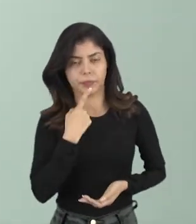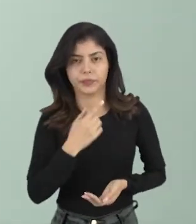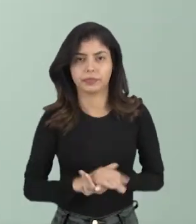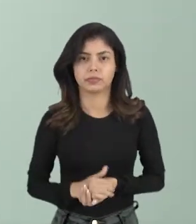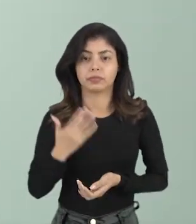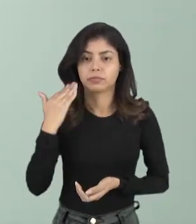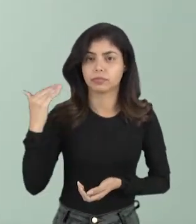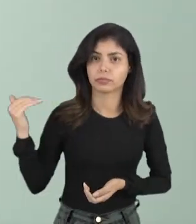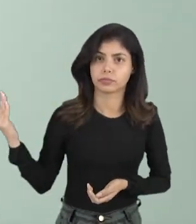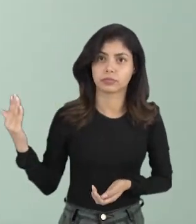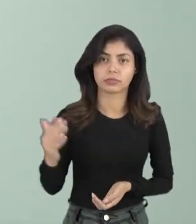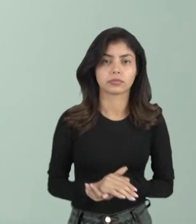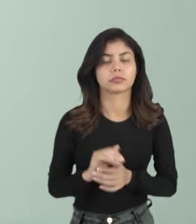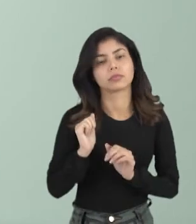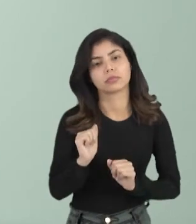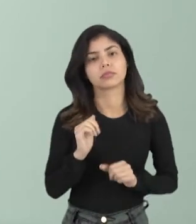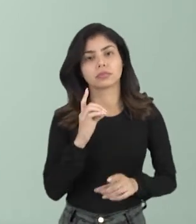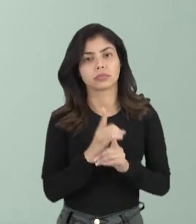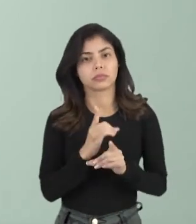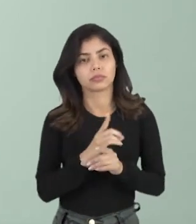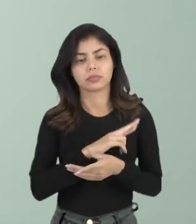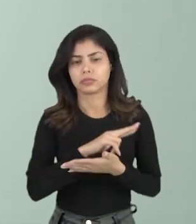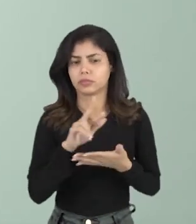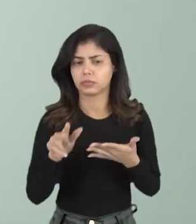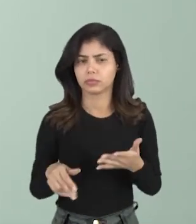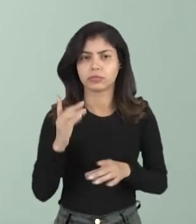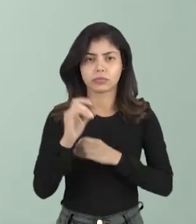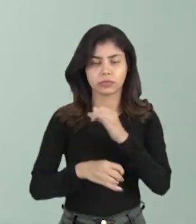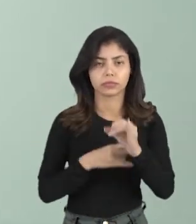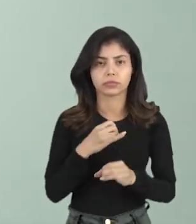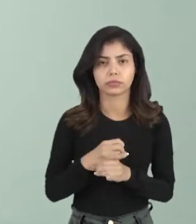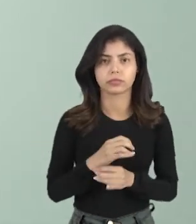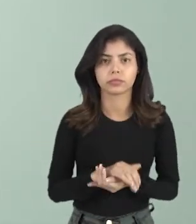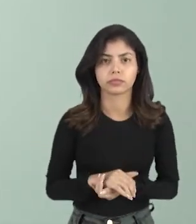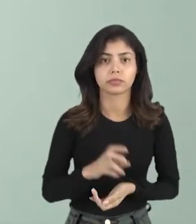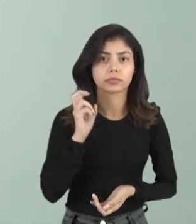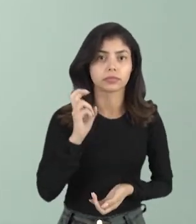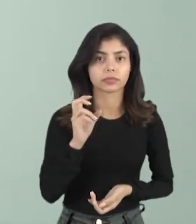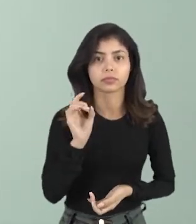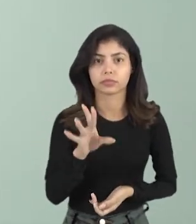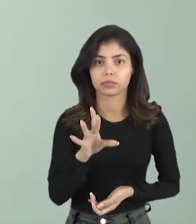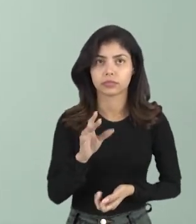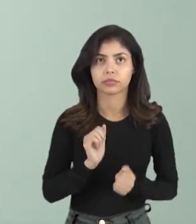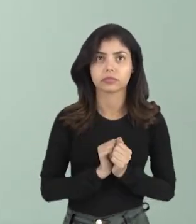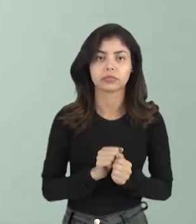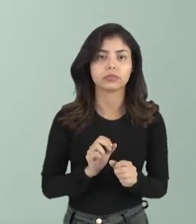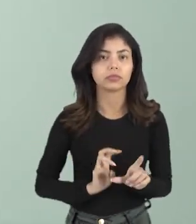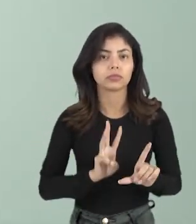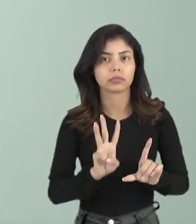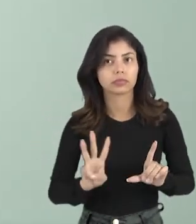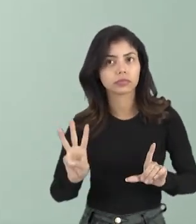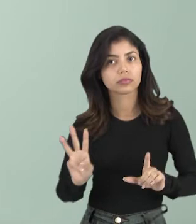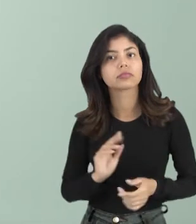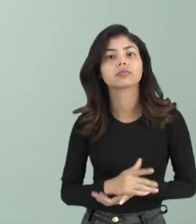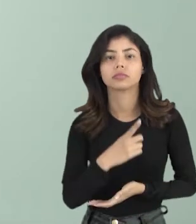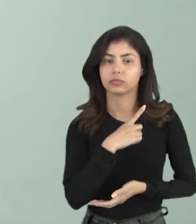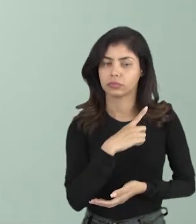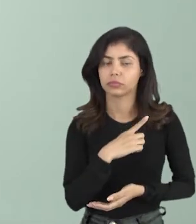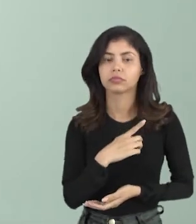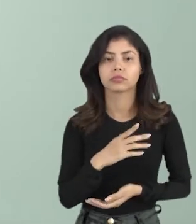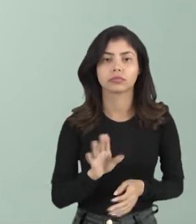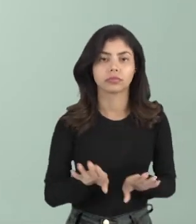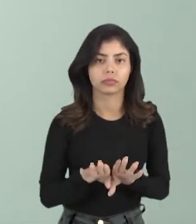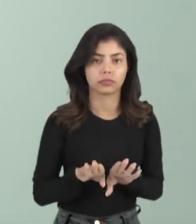fotografias mais famosas que a gente pode encontrar várias listas na internet. Eu selecionei 5 também de um site que faz esse apanhado com